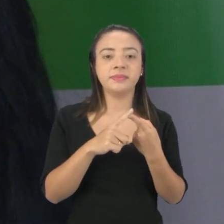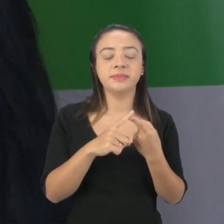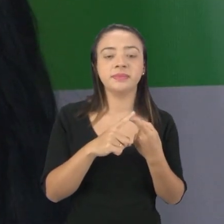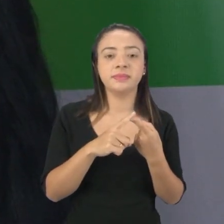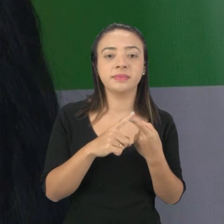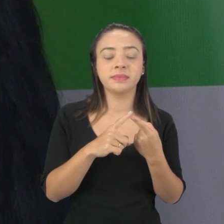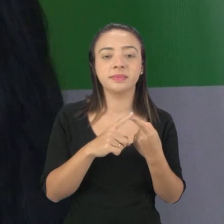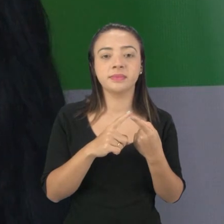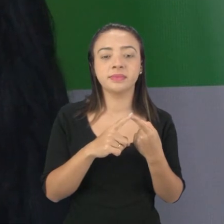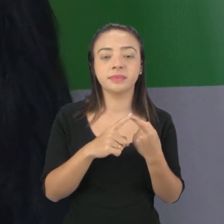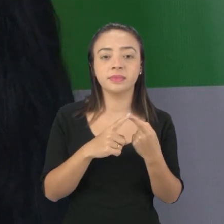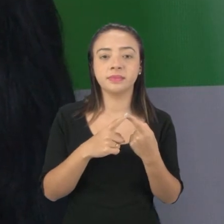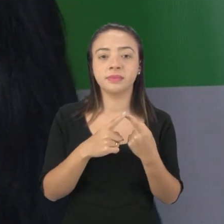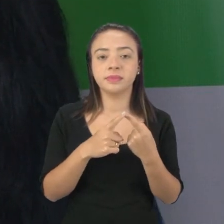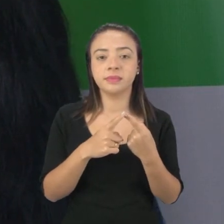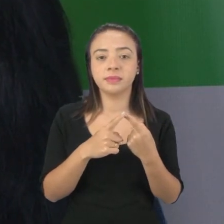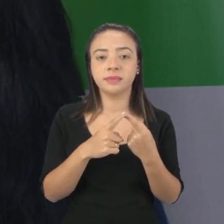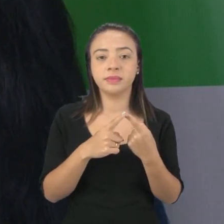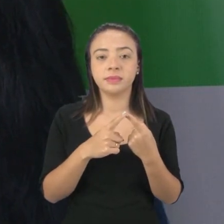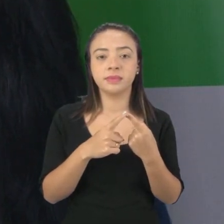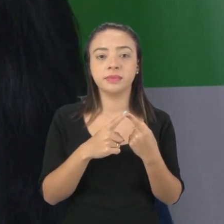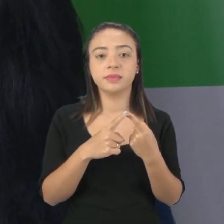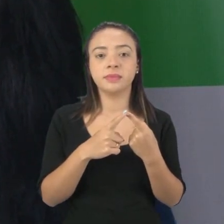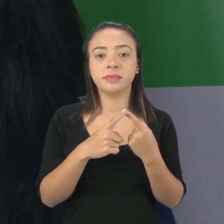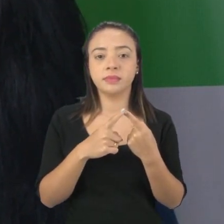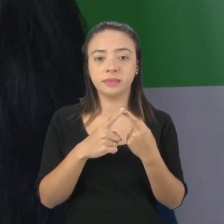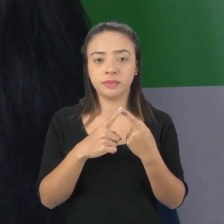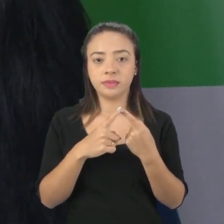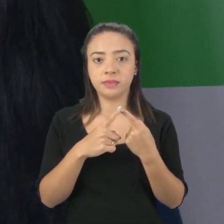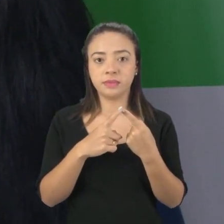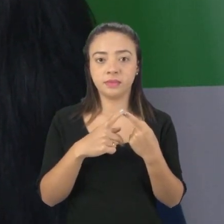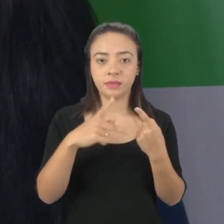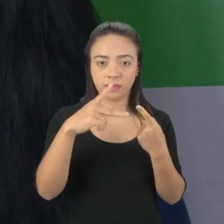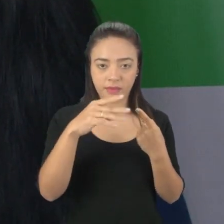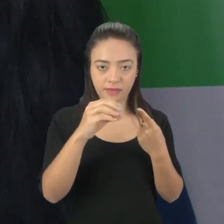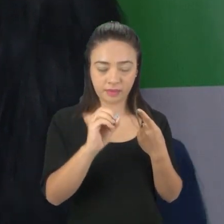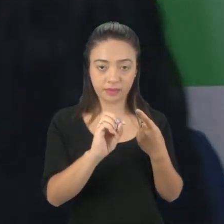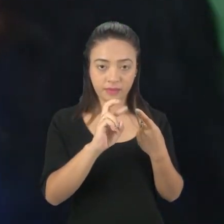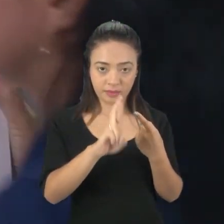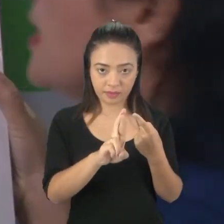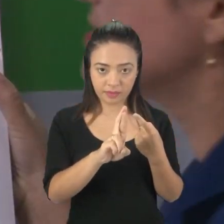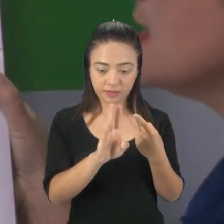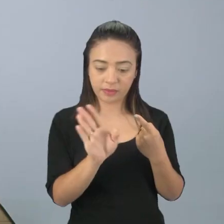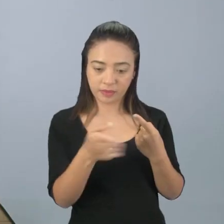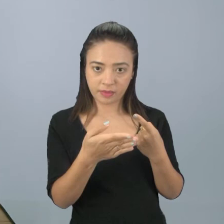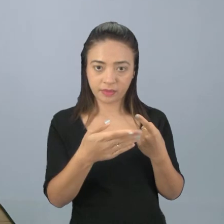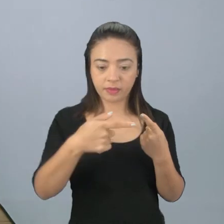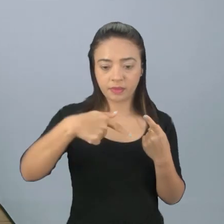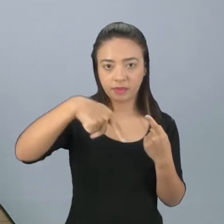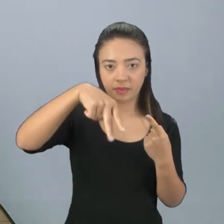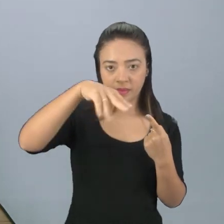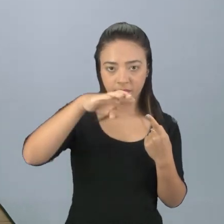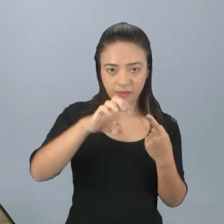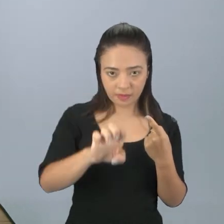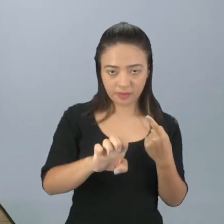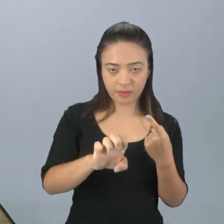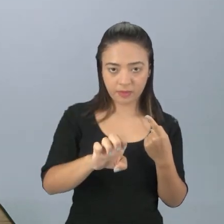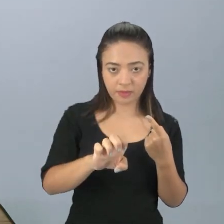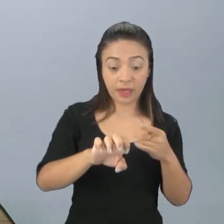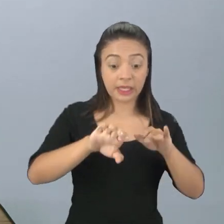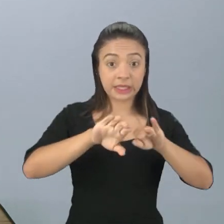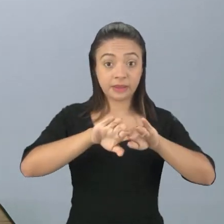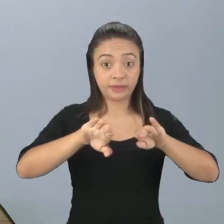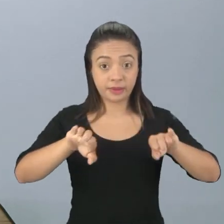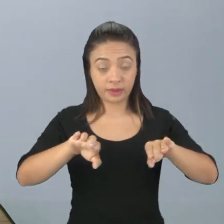fazer o porquê separado sem acento, que é esse aqui. Porquê